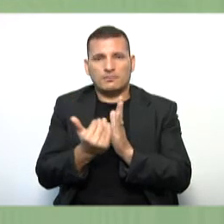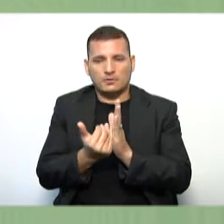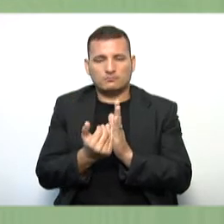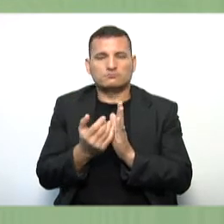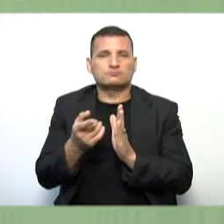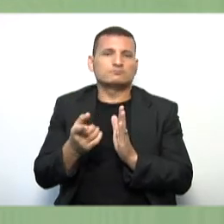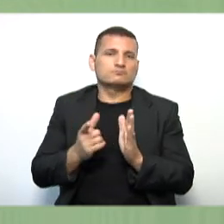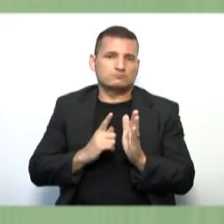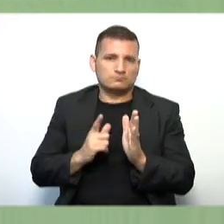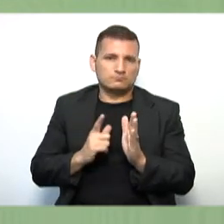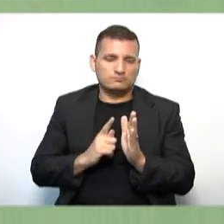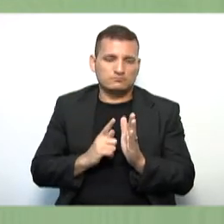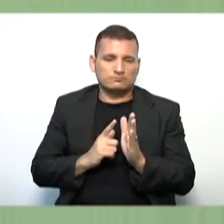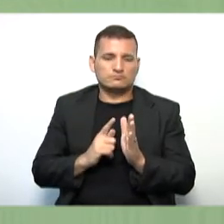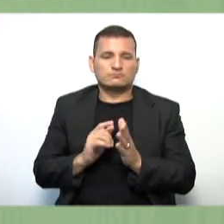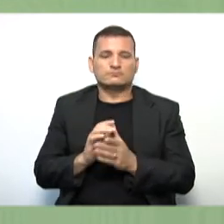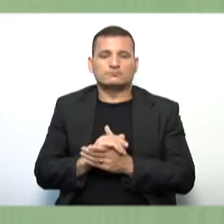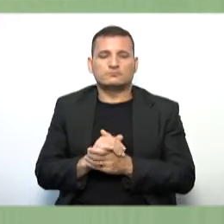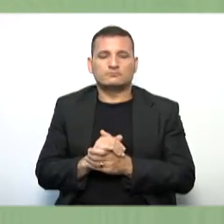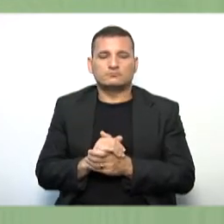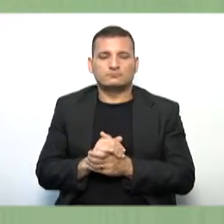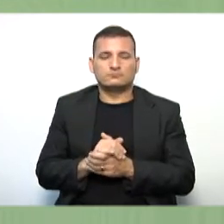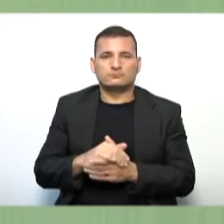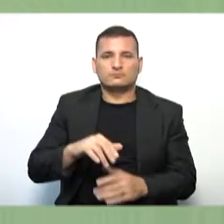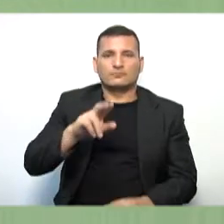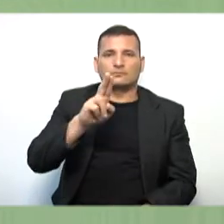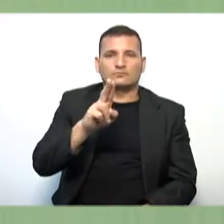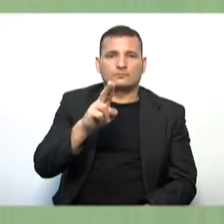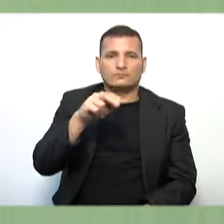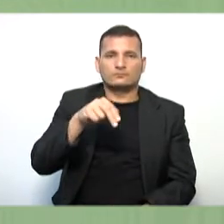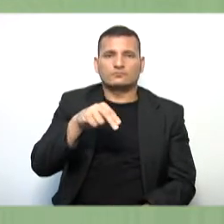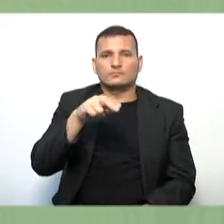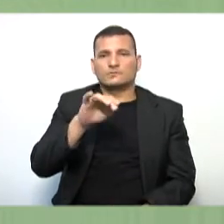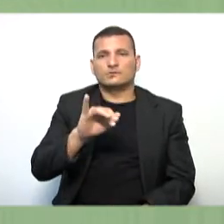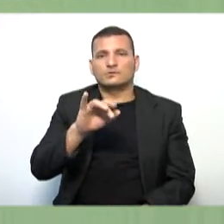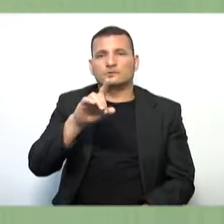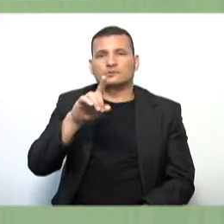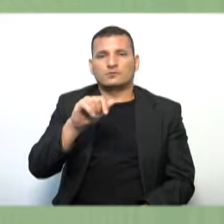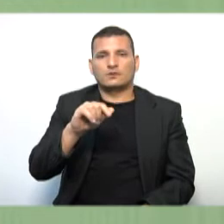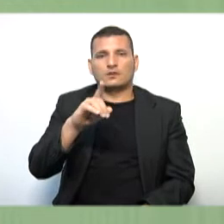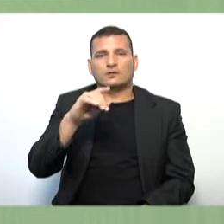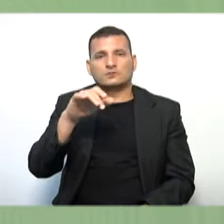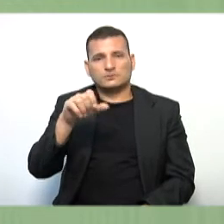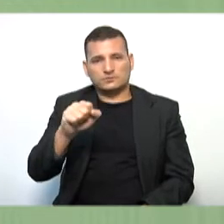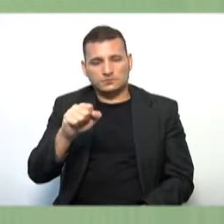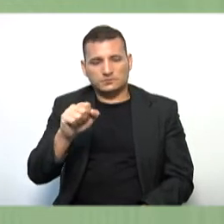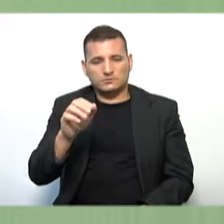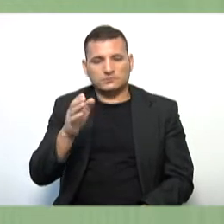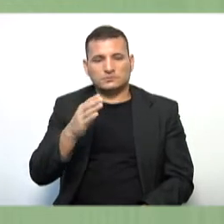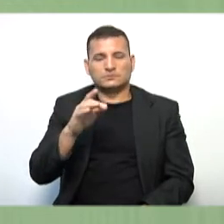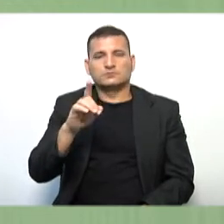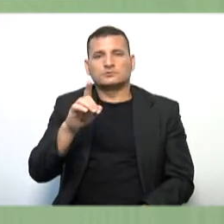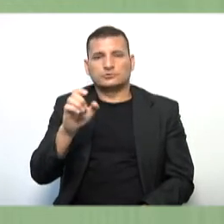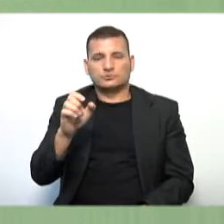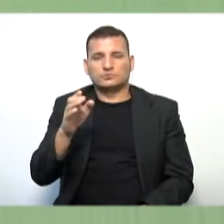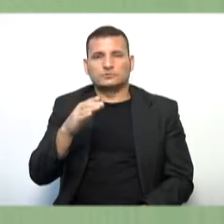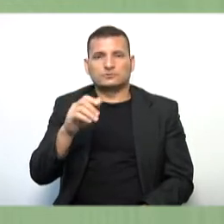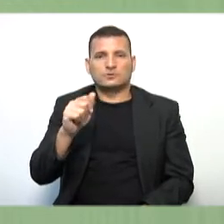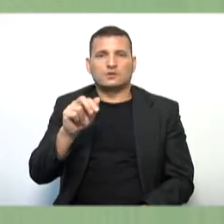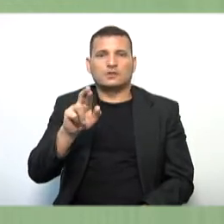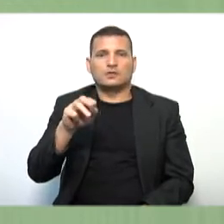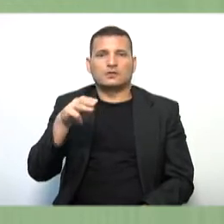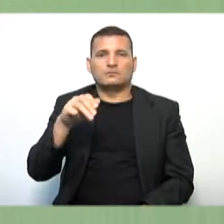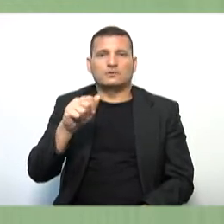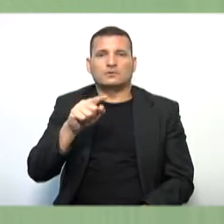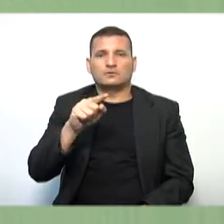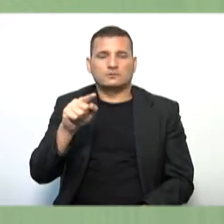serem executados. E as nossas unidades de armazenamento é um acesso um pouco mais lento, só